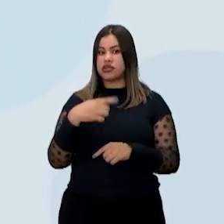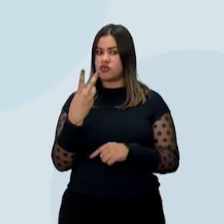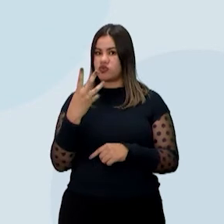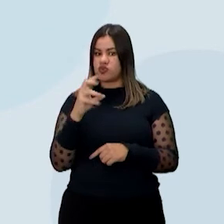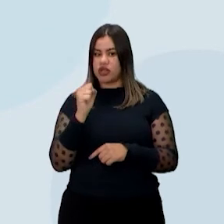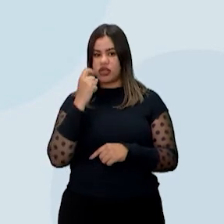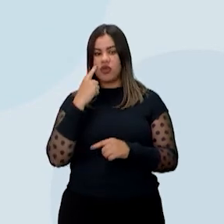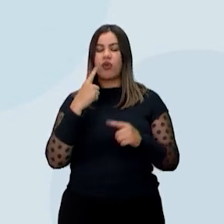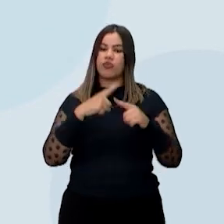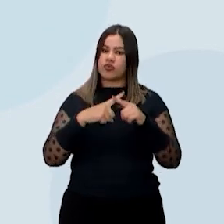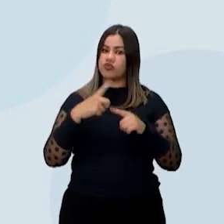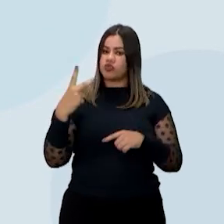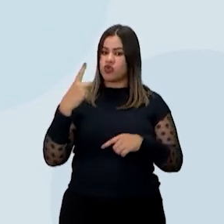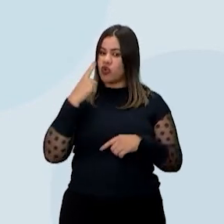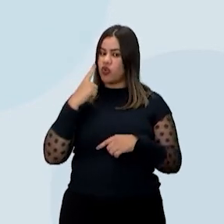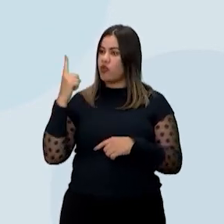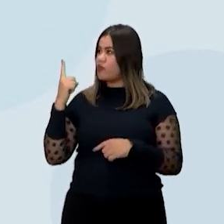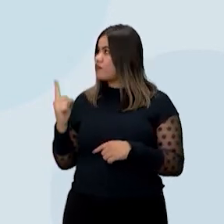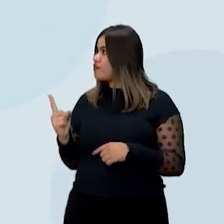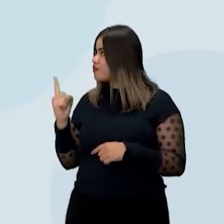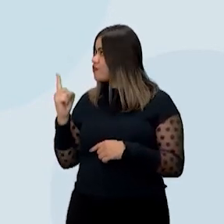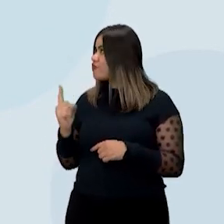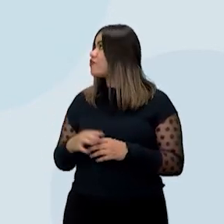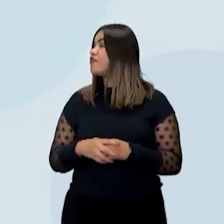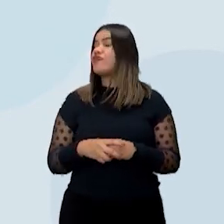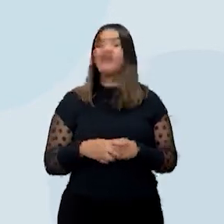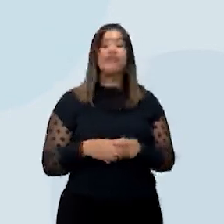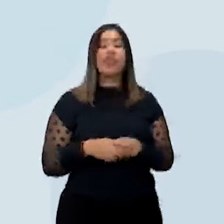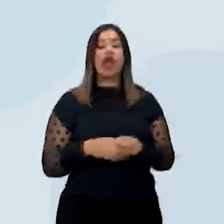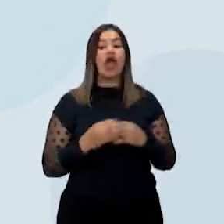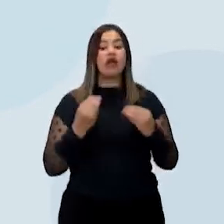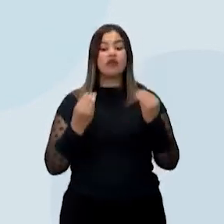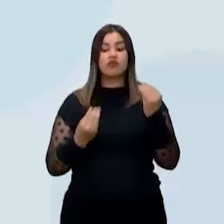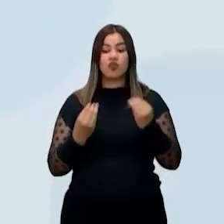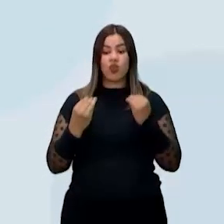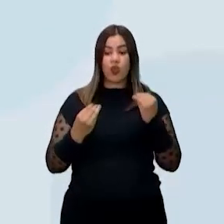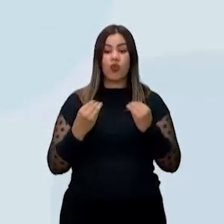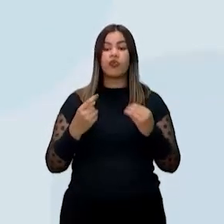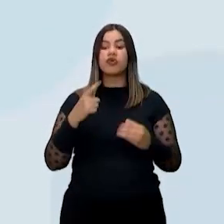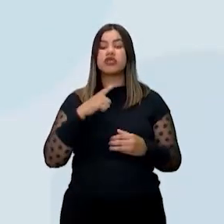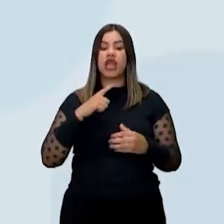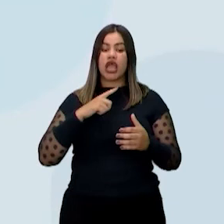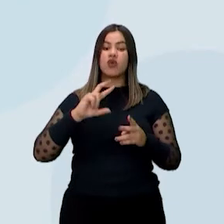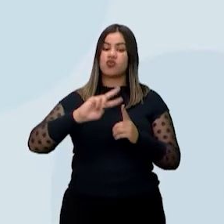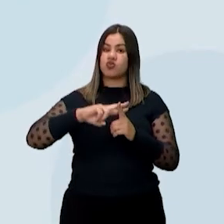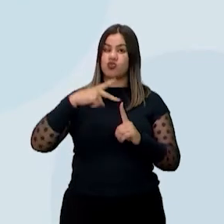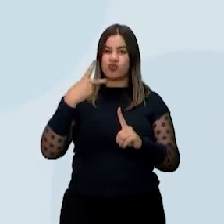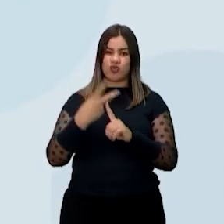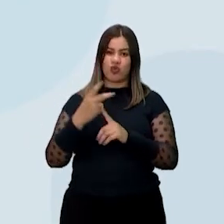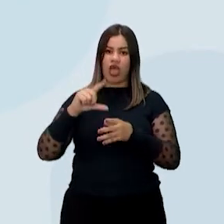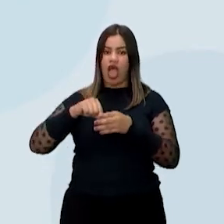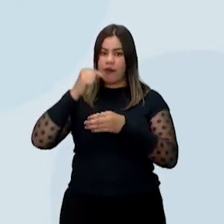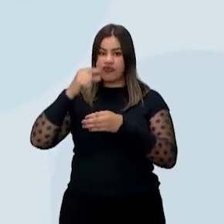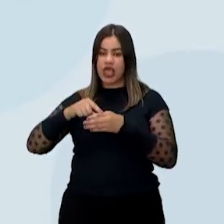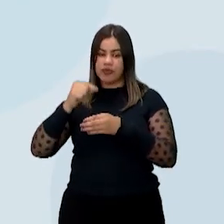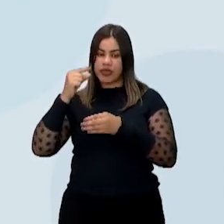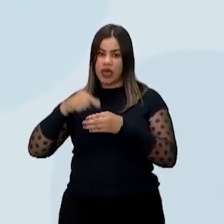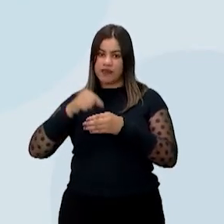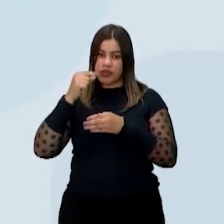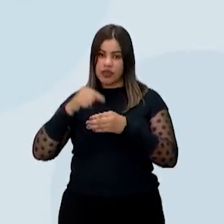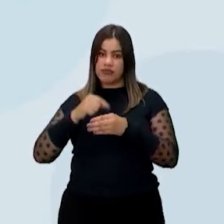Eu multipliquei por 2 aqui, ó. Então, eu vou poder comprar o dobro de salgadinhos, ou seja,